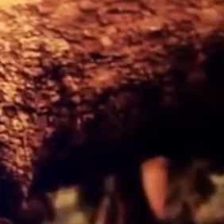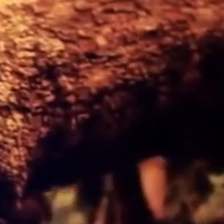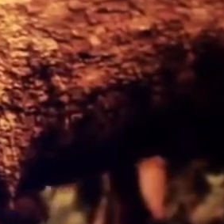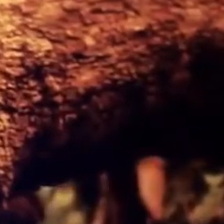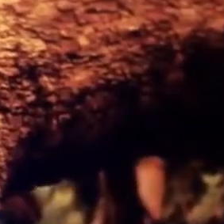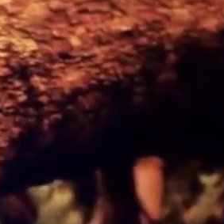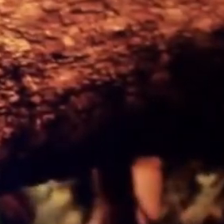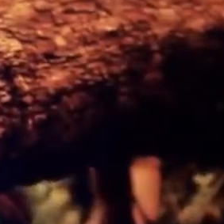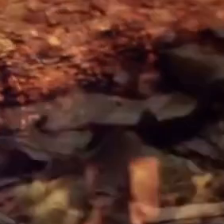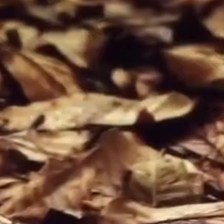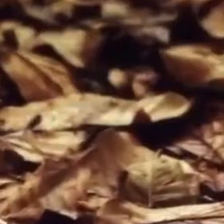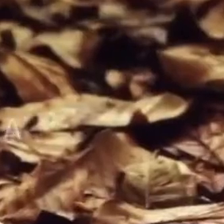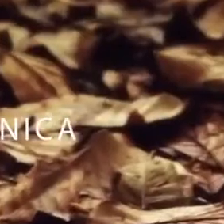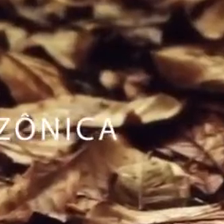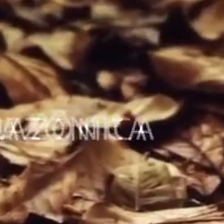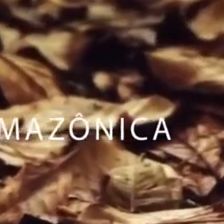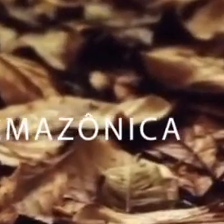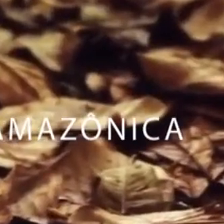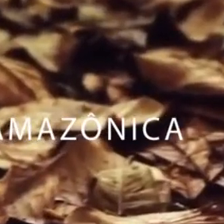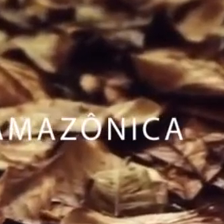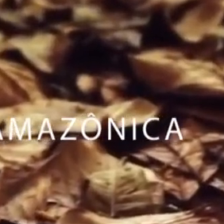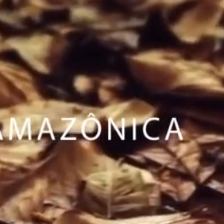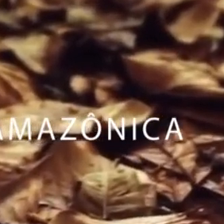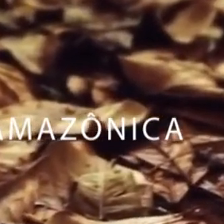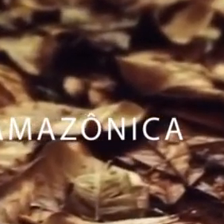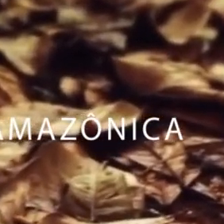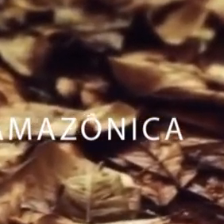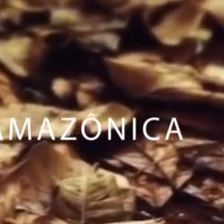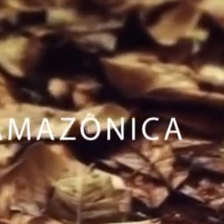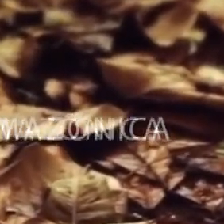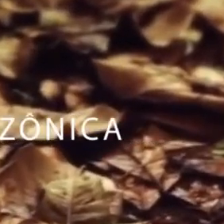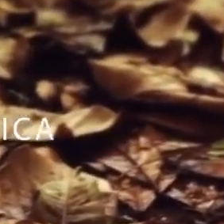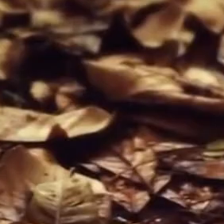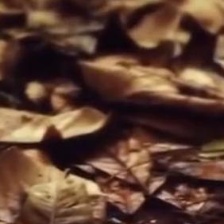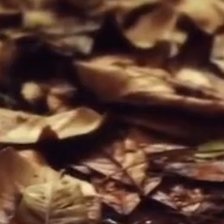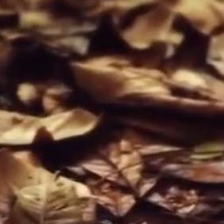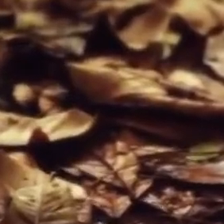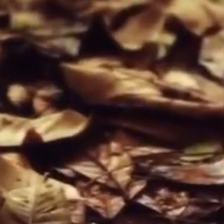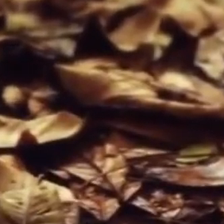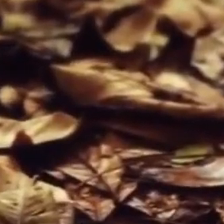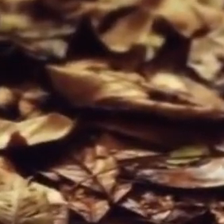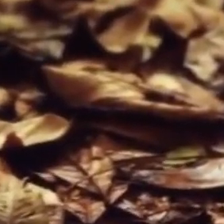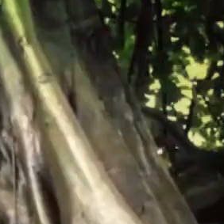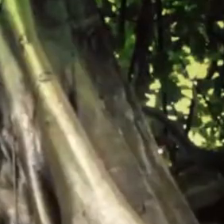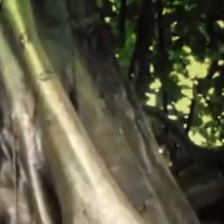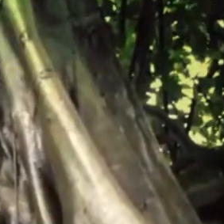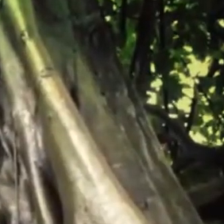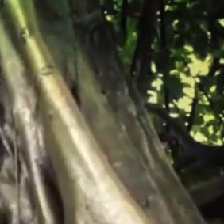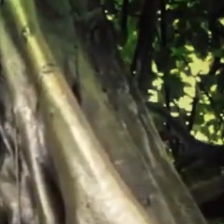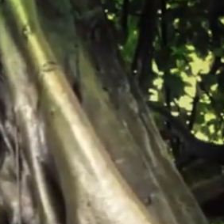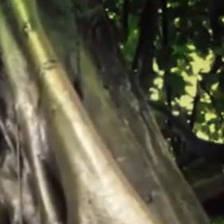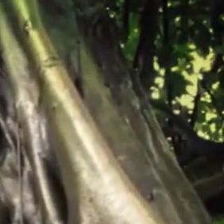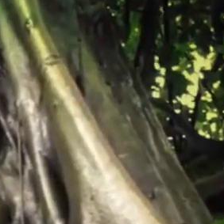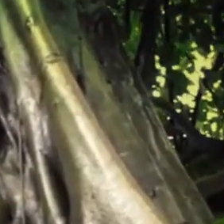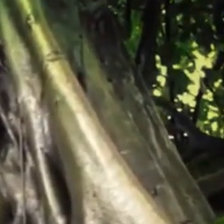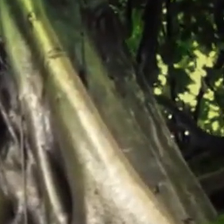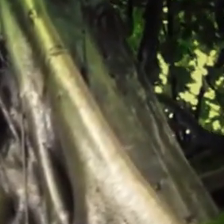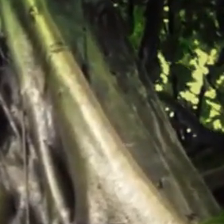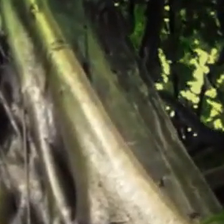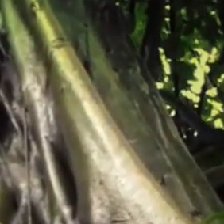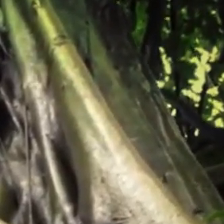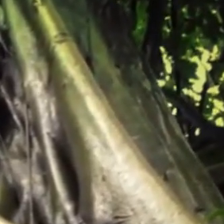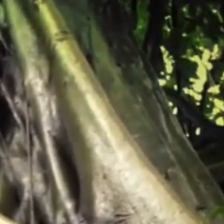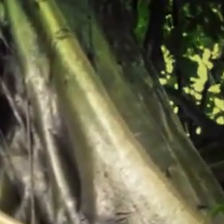Brasil, cerca de 20% da Amazônia foi desmatada. Mais de 90% da Mata Atlântica foi devastada